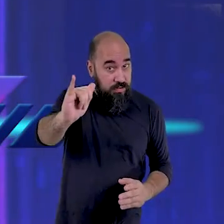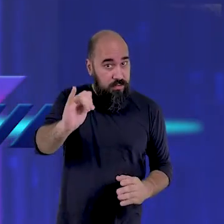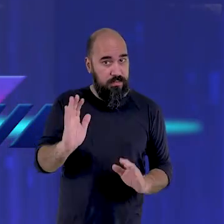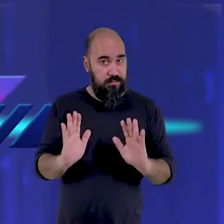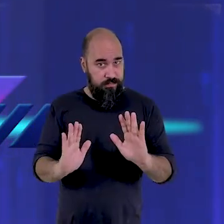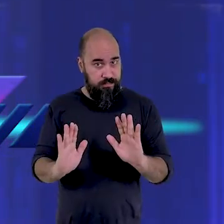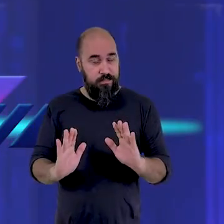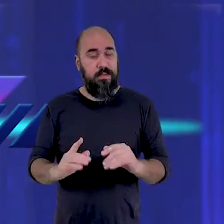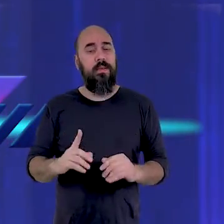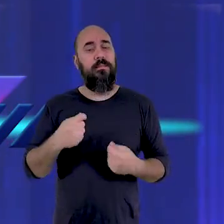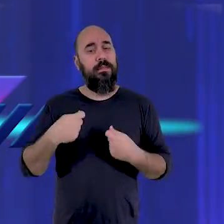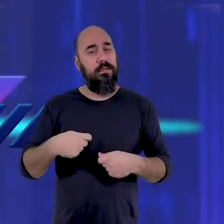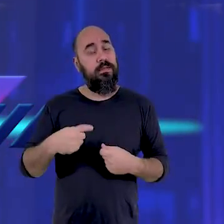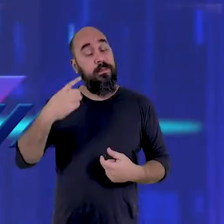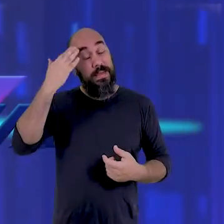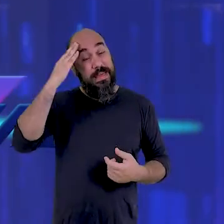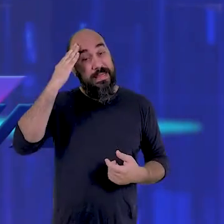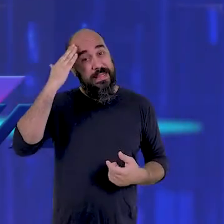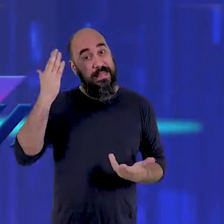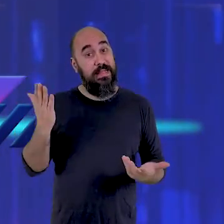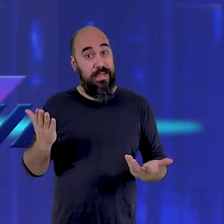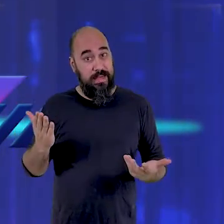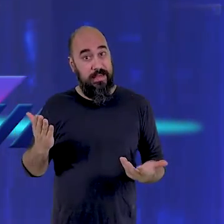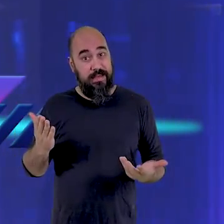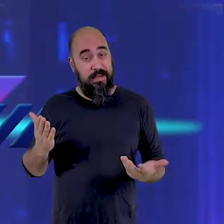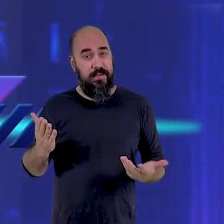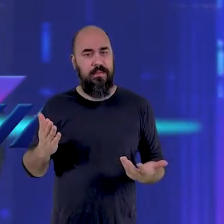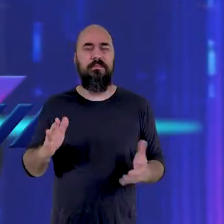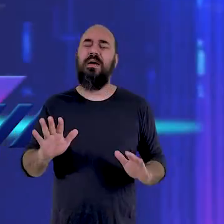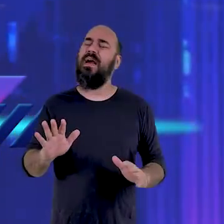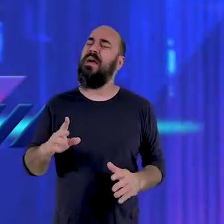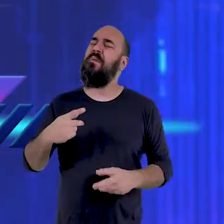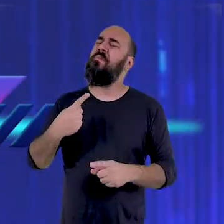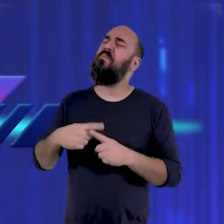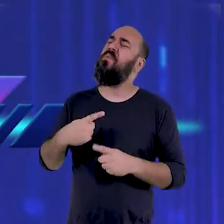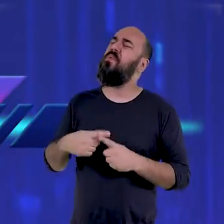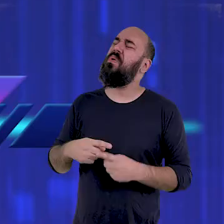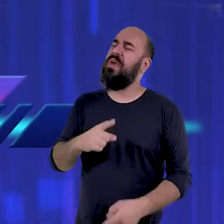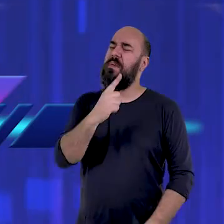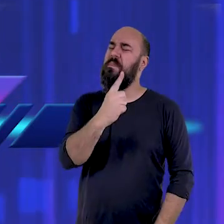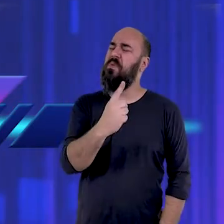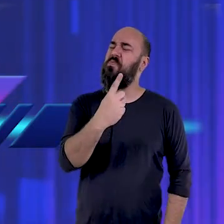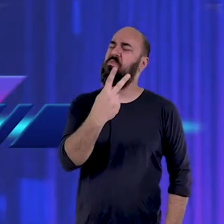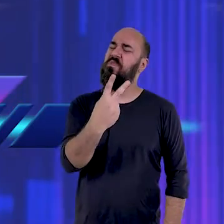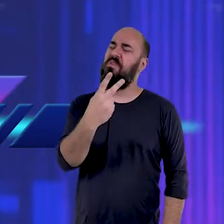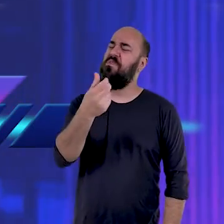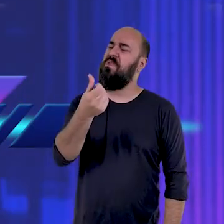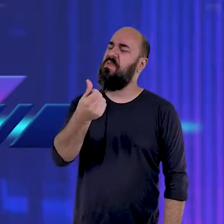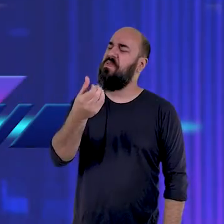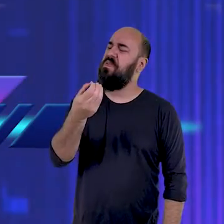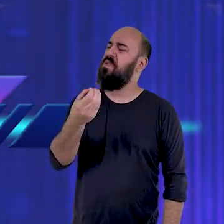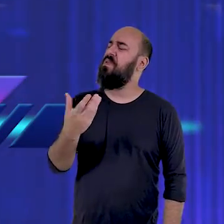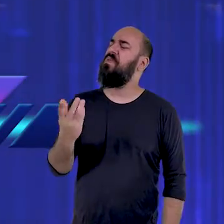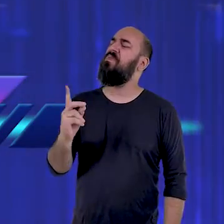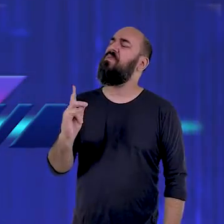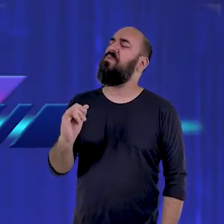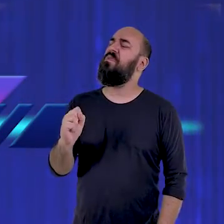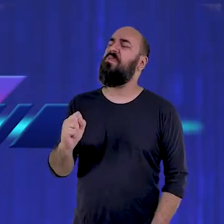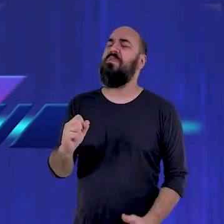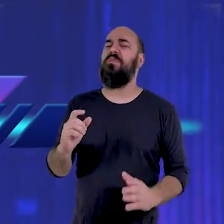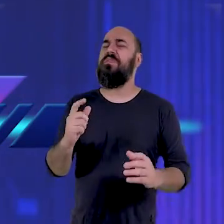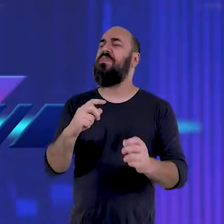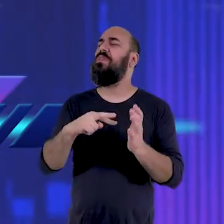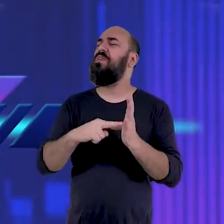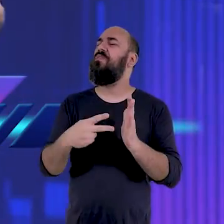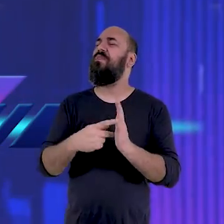que nós precisamos considerar aqui. Você pode me perguntar assim, pastor, por que 1260 dias referem-se